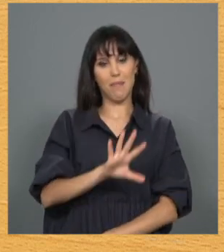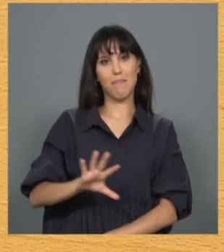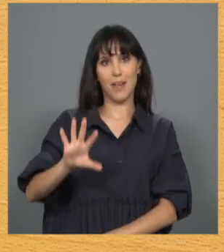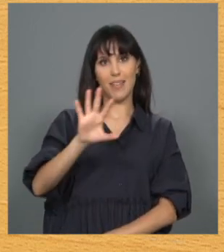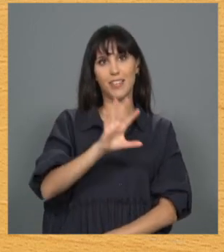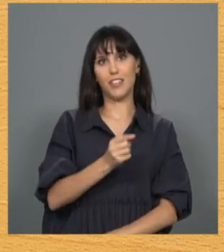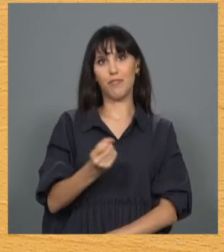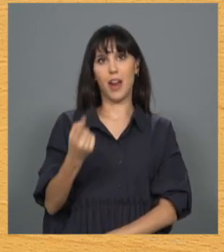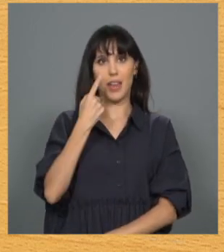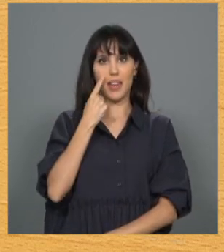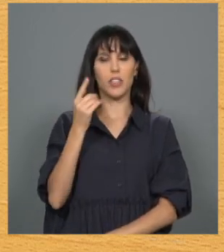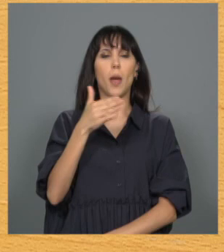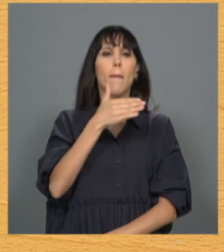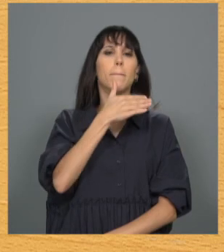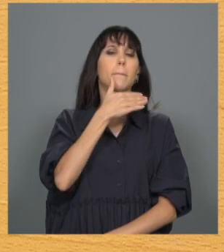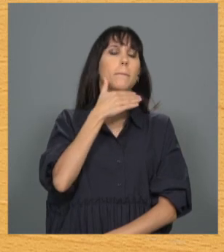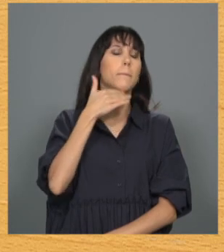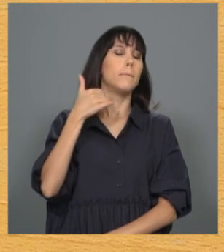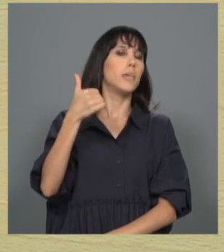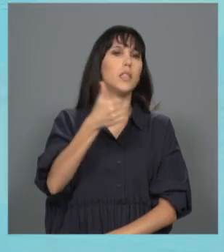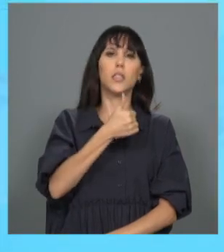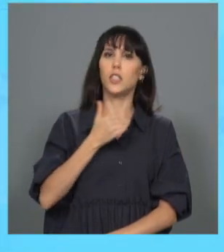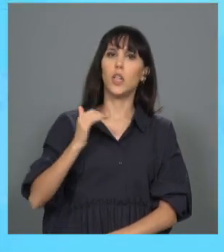ele é de uma beleza estonteante.